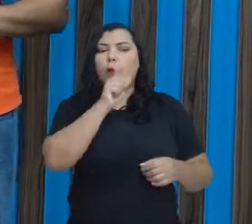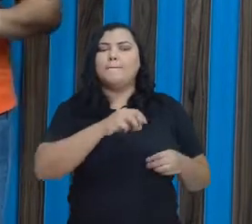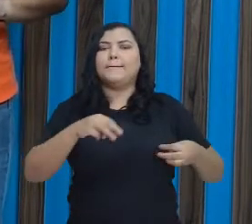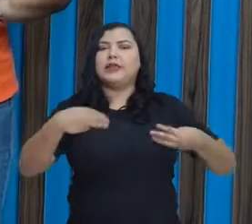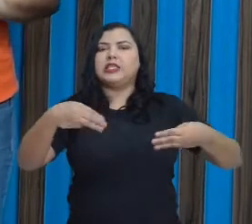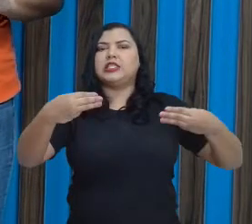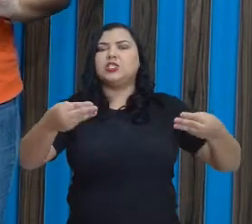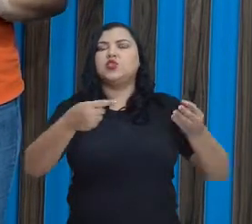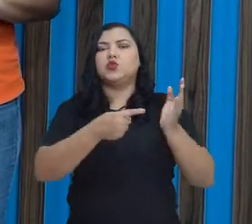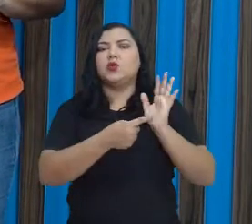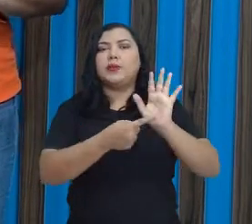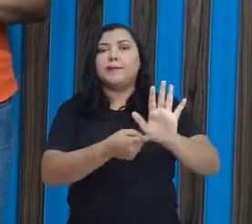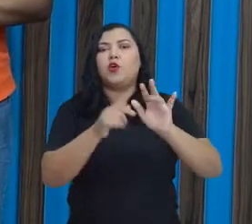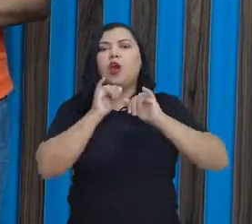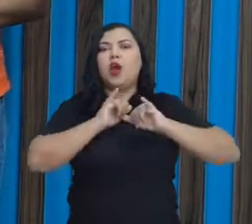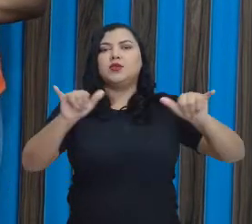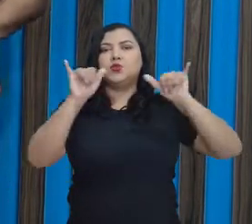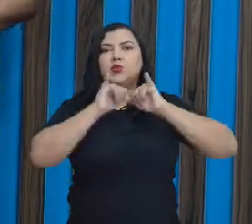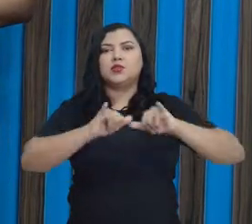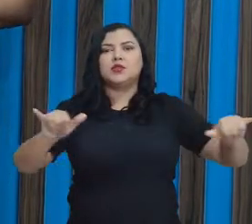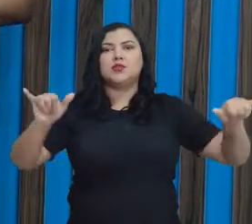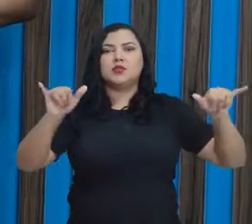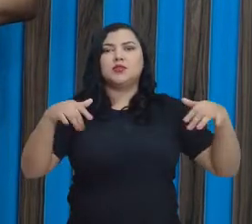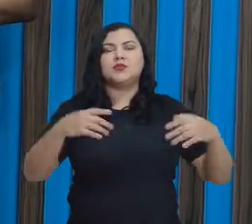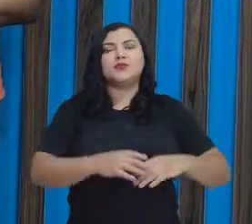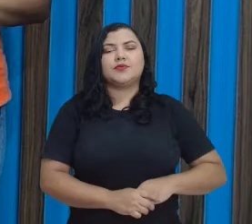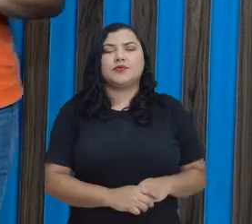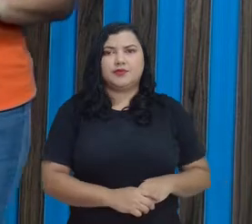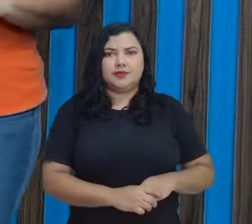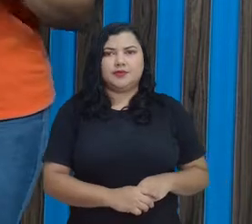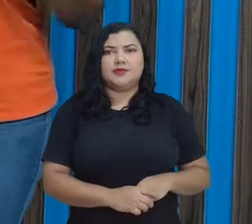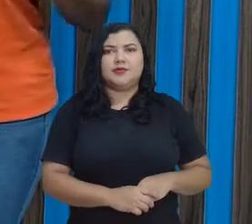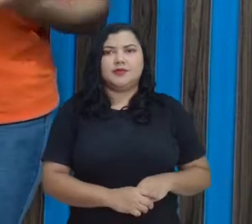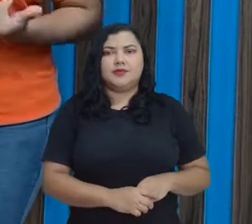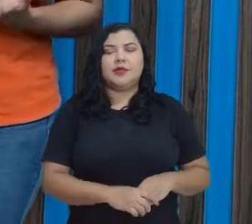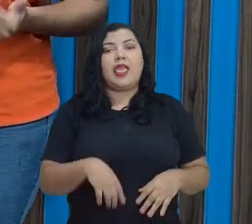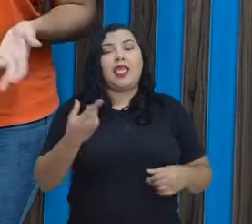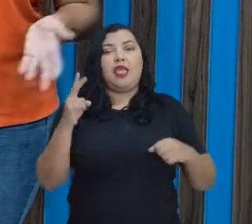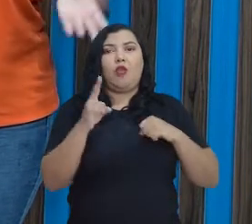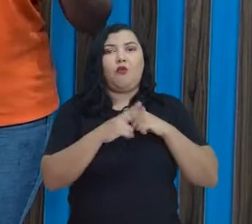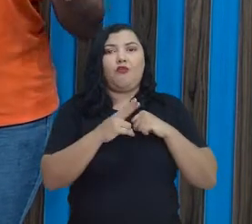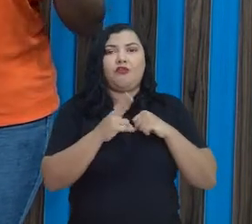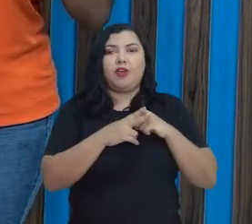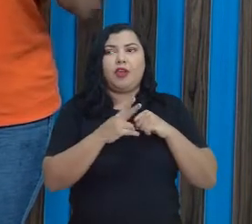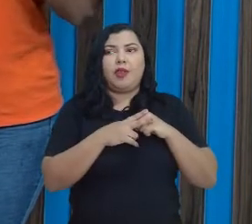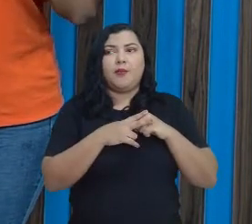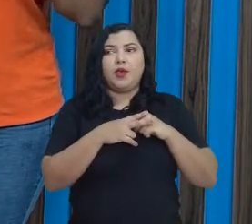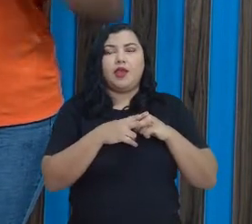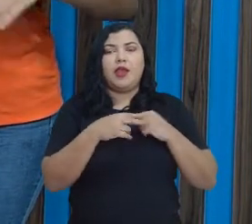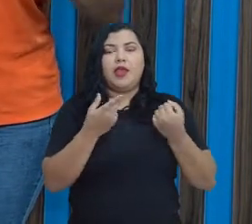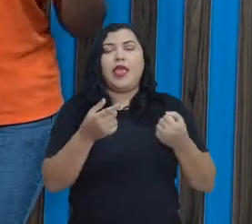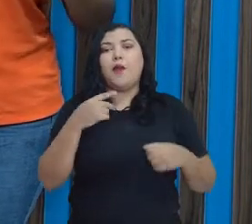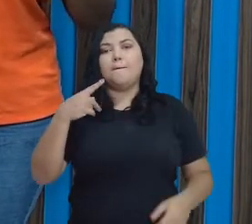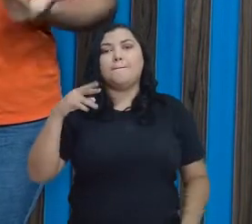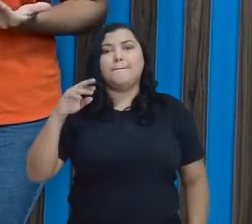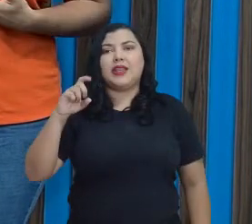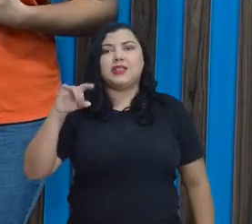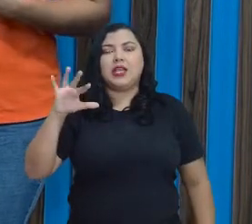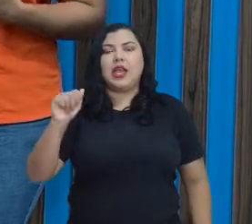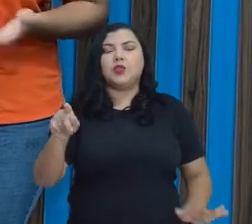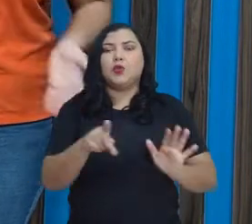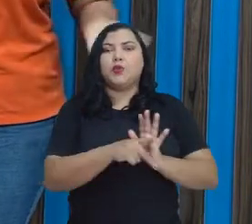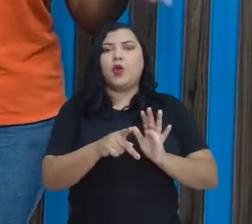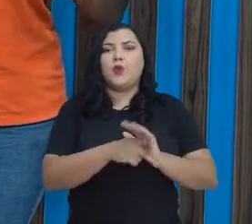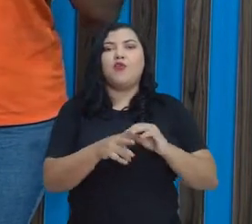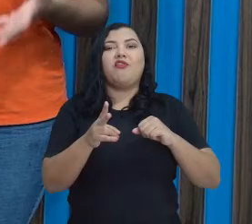quê? Ele anuncia. Então, é a parte mais importante do predicado. Por isso que é um verbo. Por isso que é um predicado verbal e a